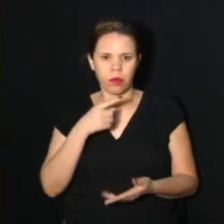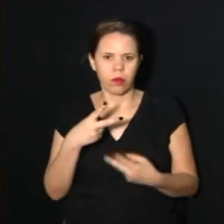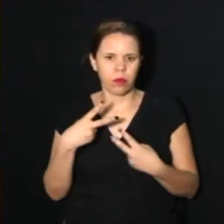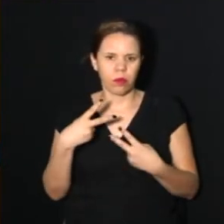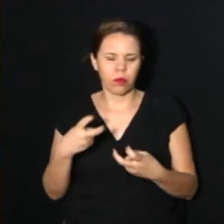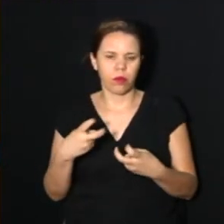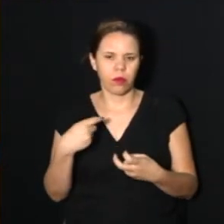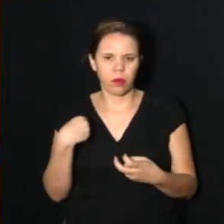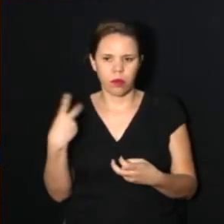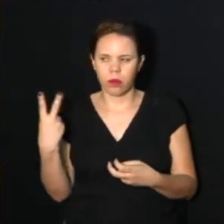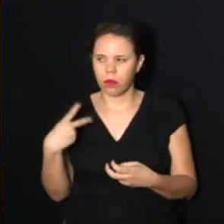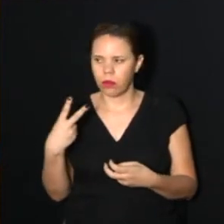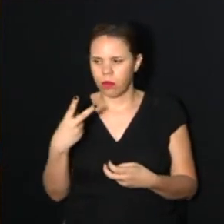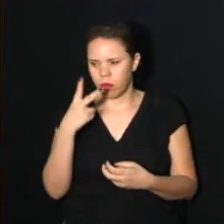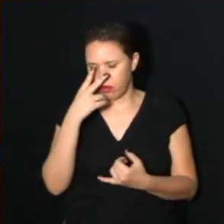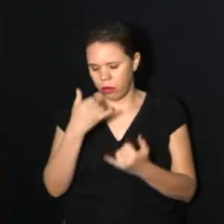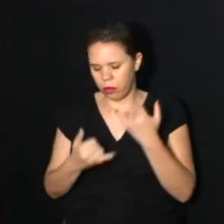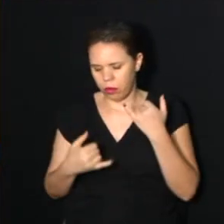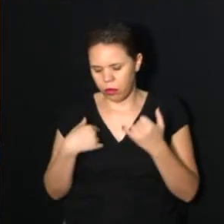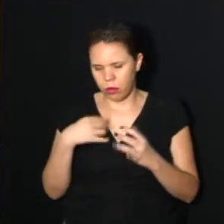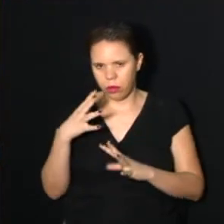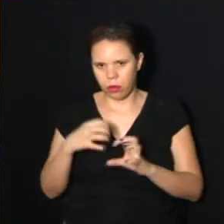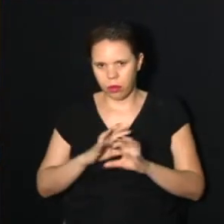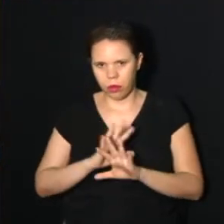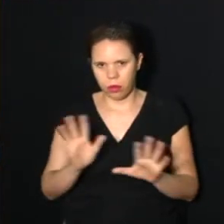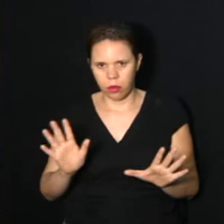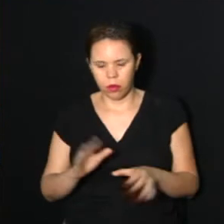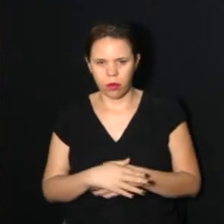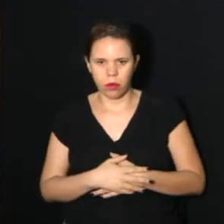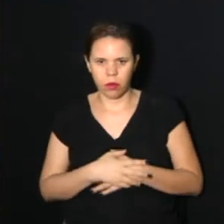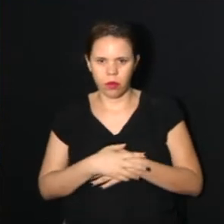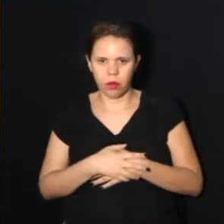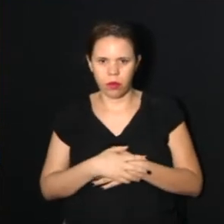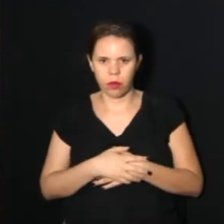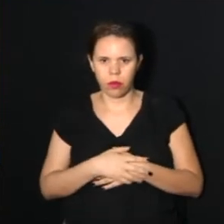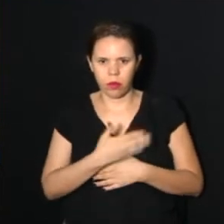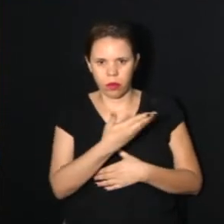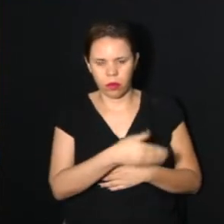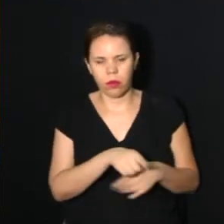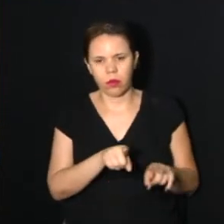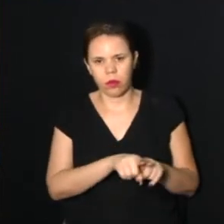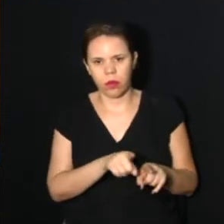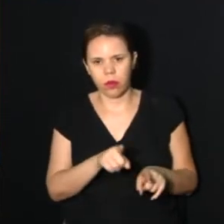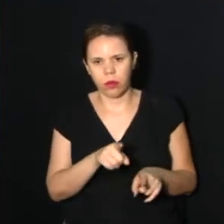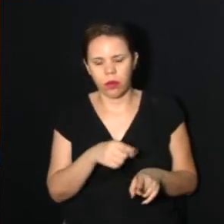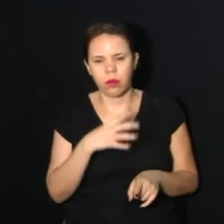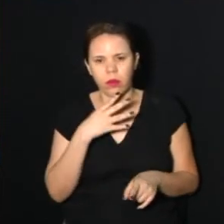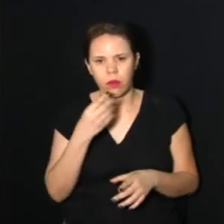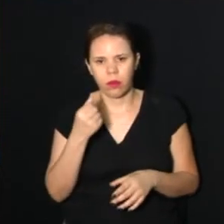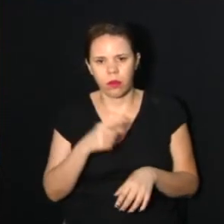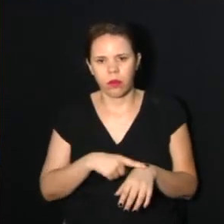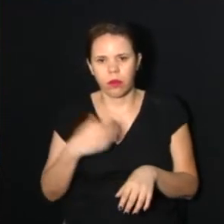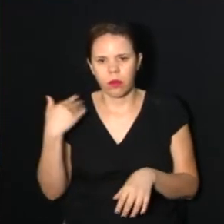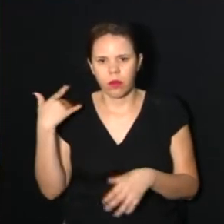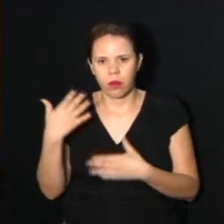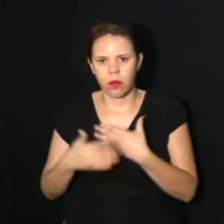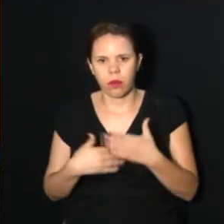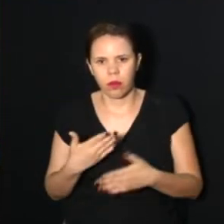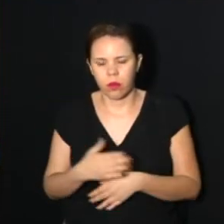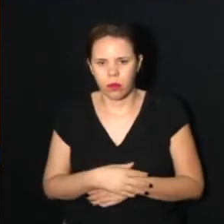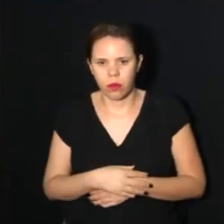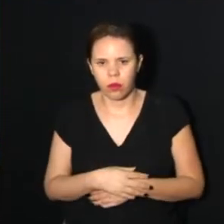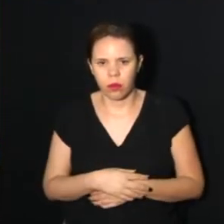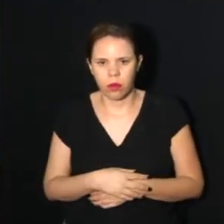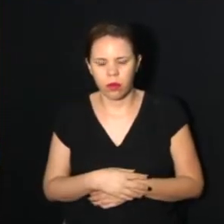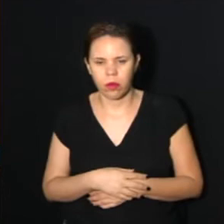nenhuma minha em relação ao senhor, haja vista que, partindo do senhor, tenho certeza que o conheço há muito tempo, não